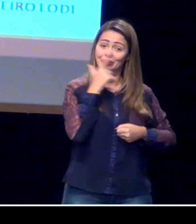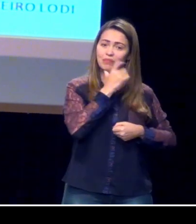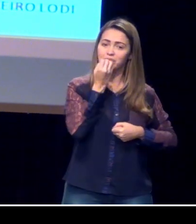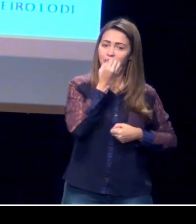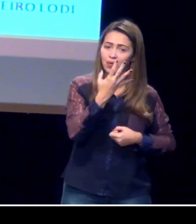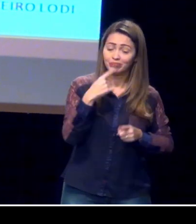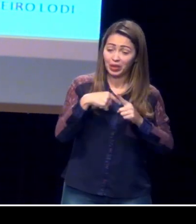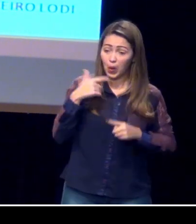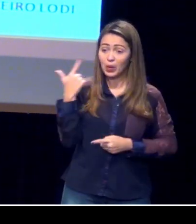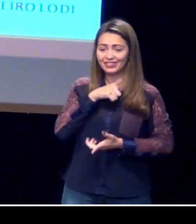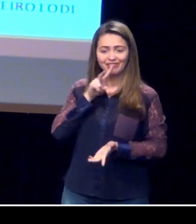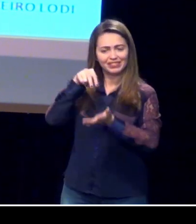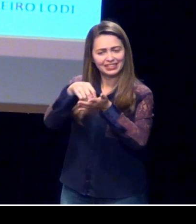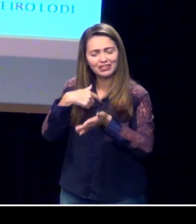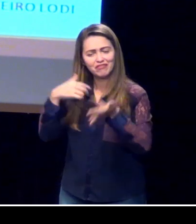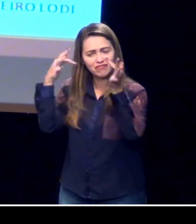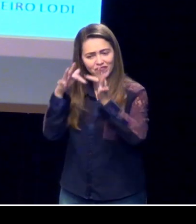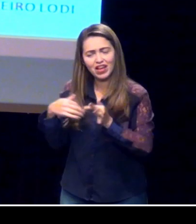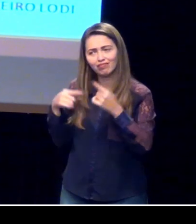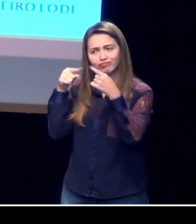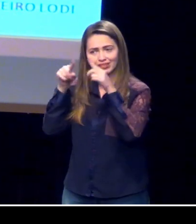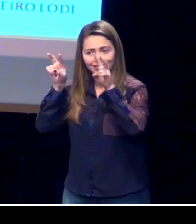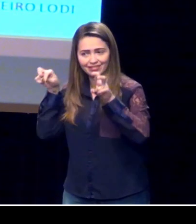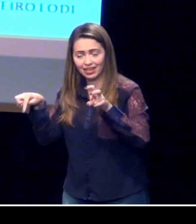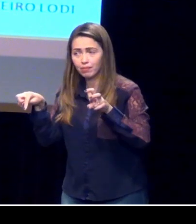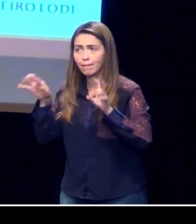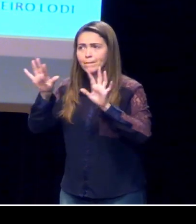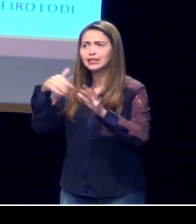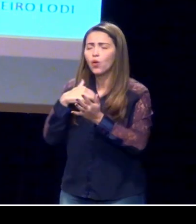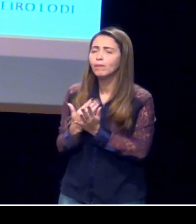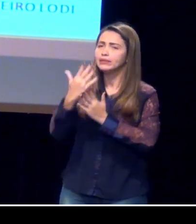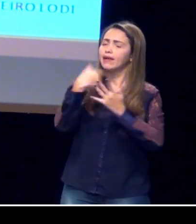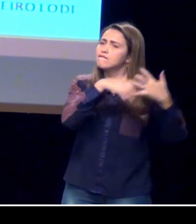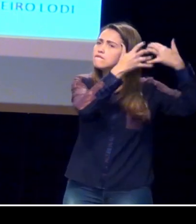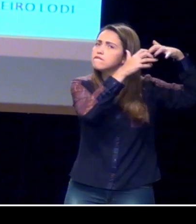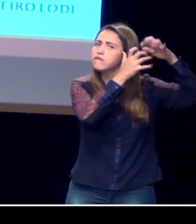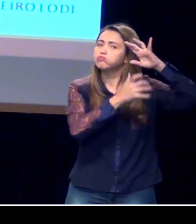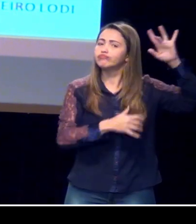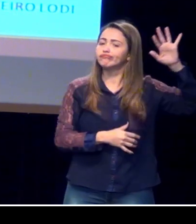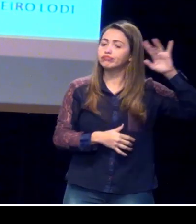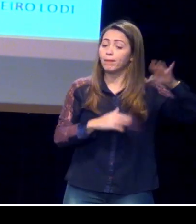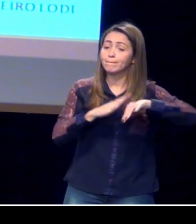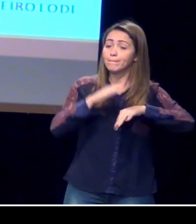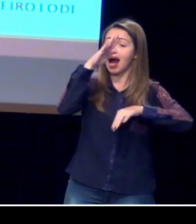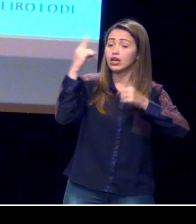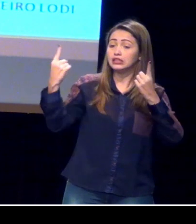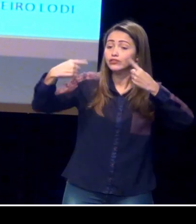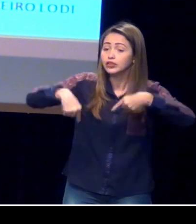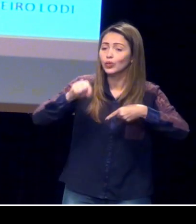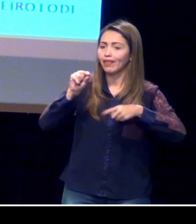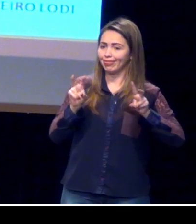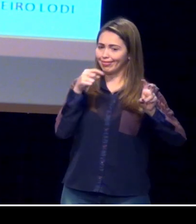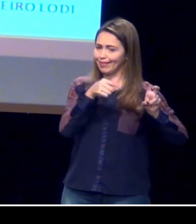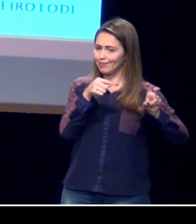de eu vir, e eu falei, ok, lindo tema, até eu ter que parar para pensar. Quer dizer, o maior desafio para mim é o